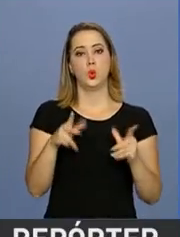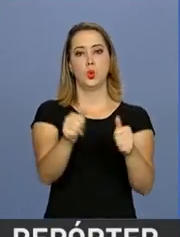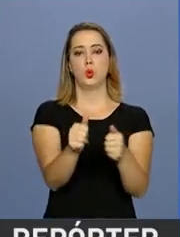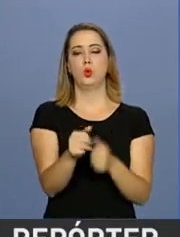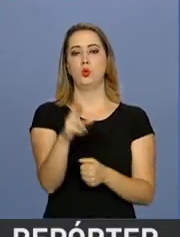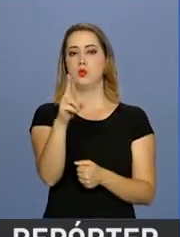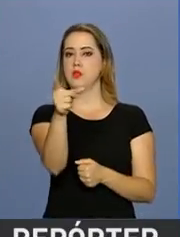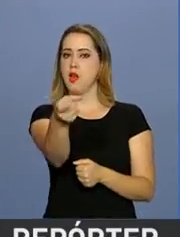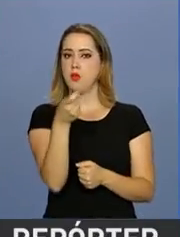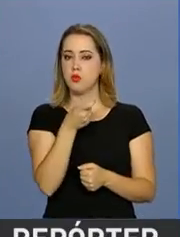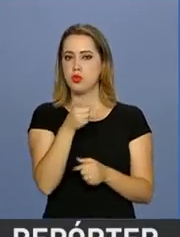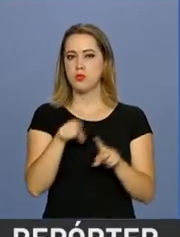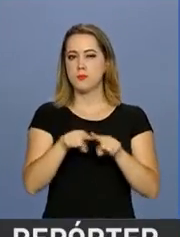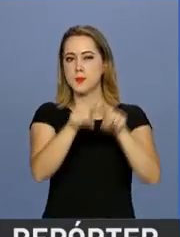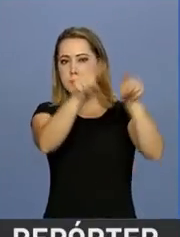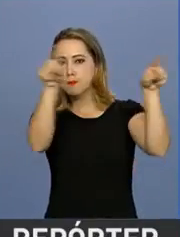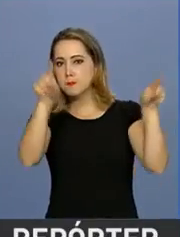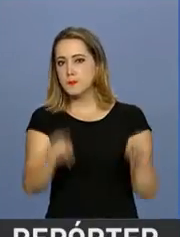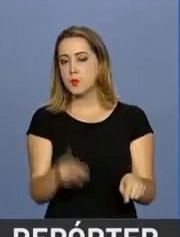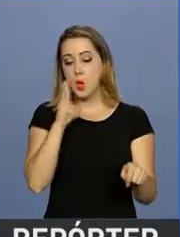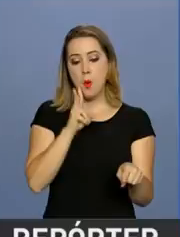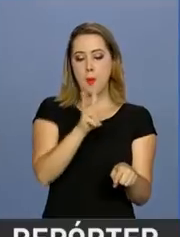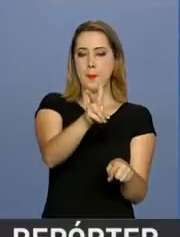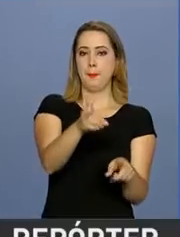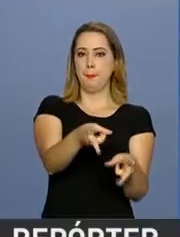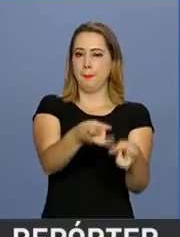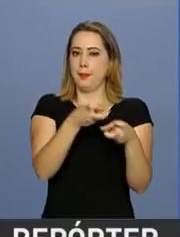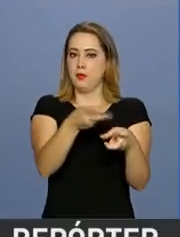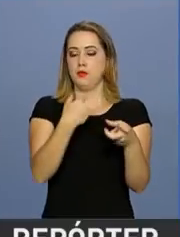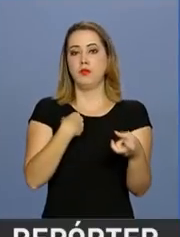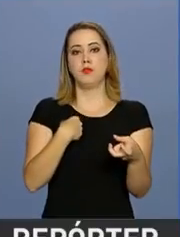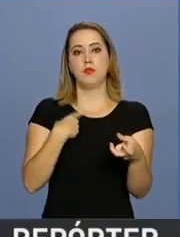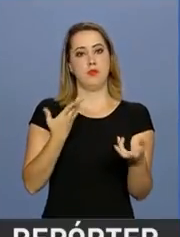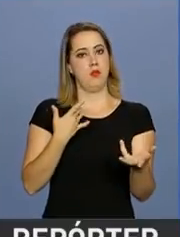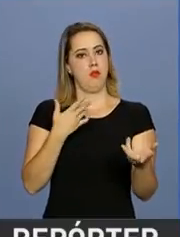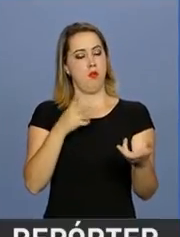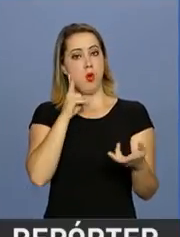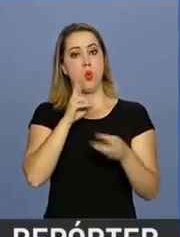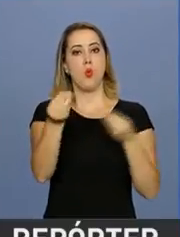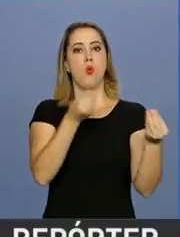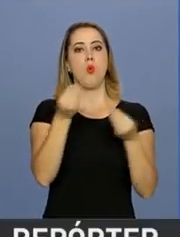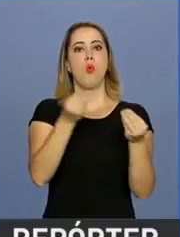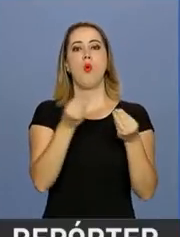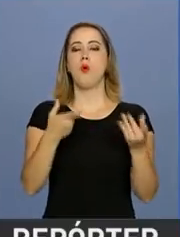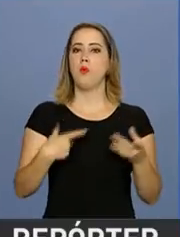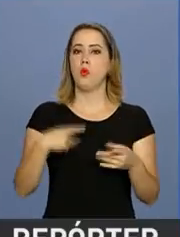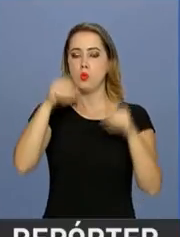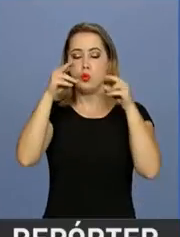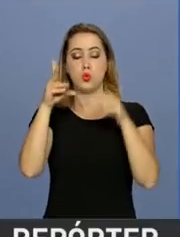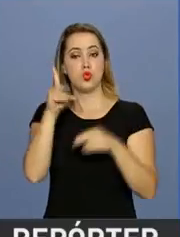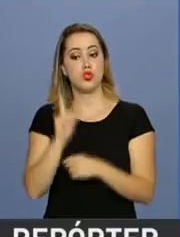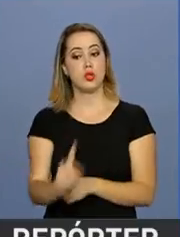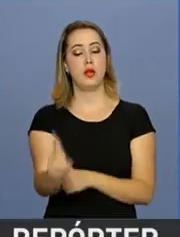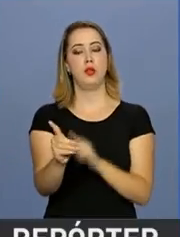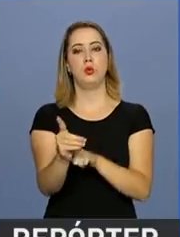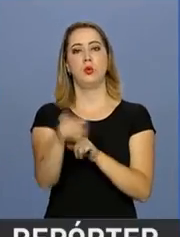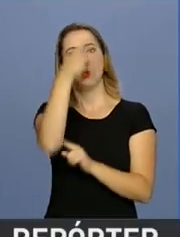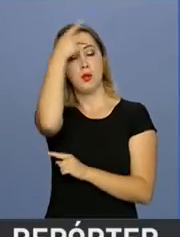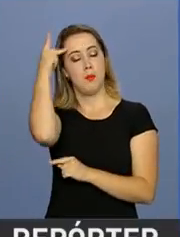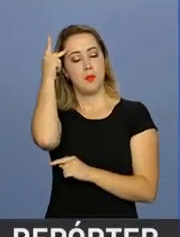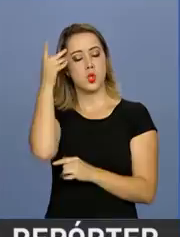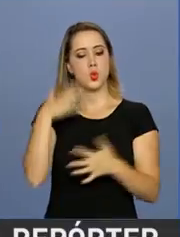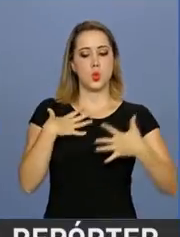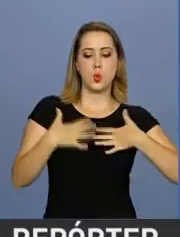entradas para garantir primeiro a dignidade na revista das pessoas que vão visitar os presos porque há